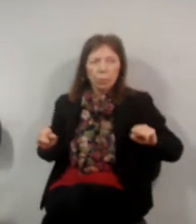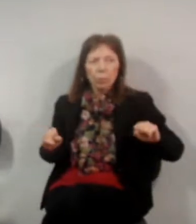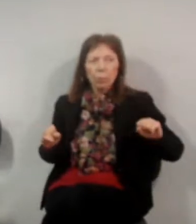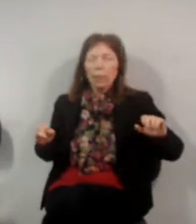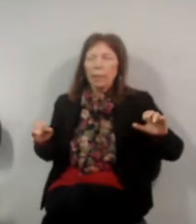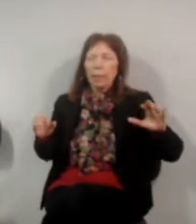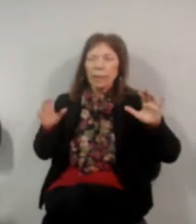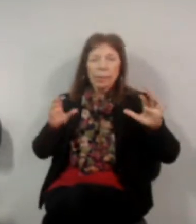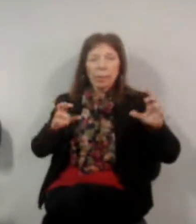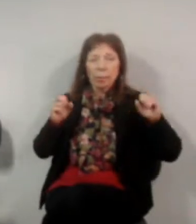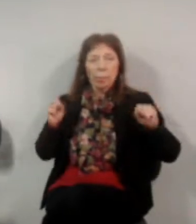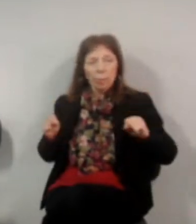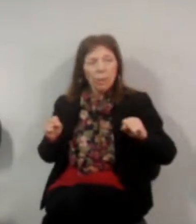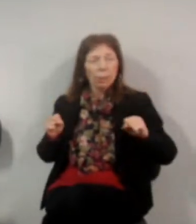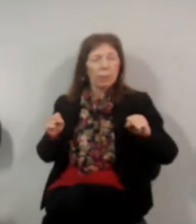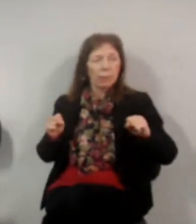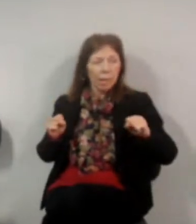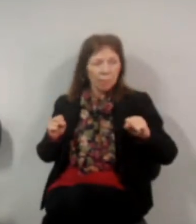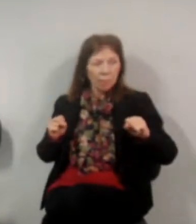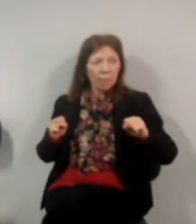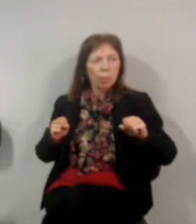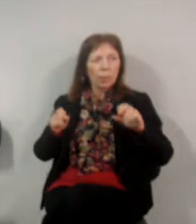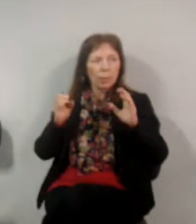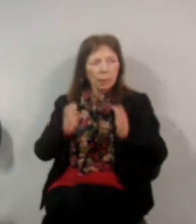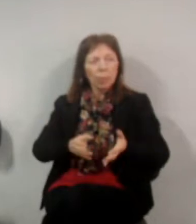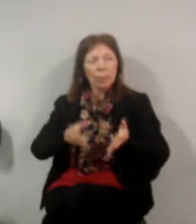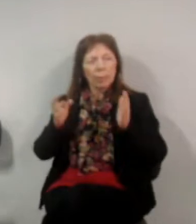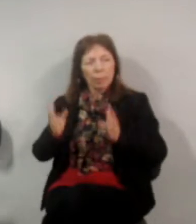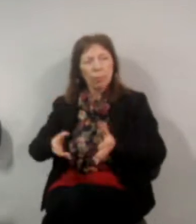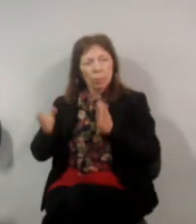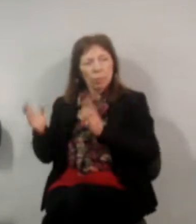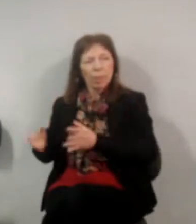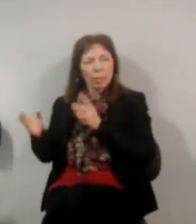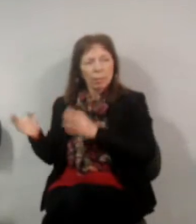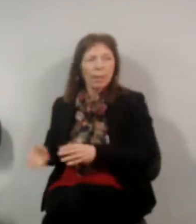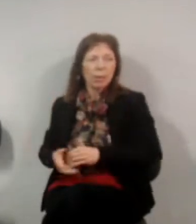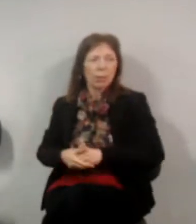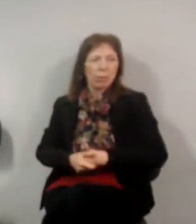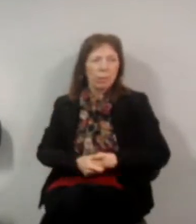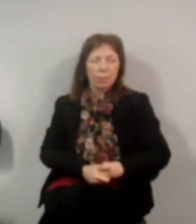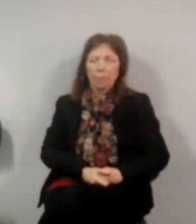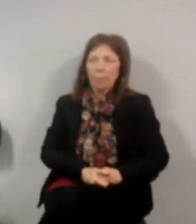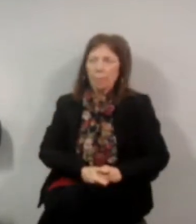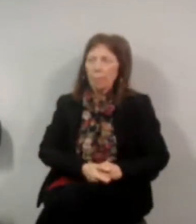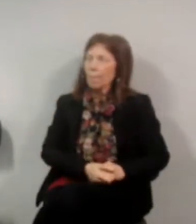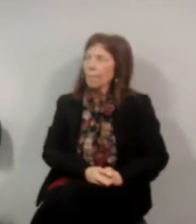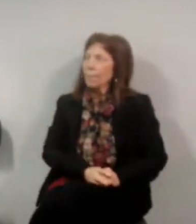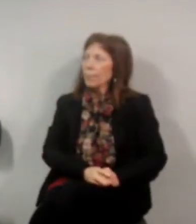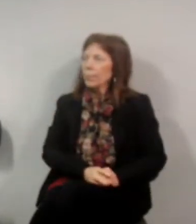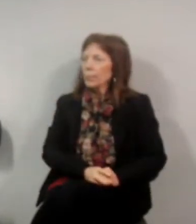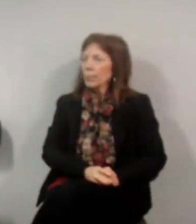por tudo. E aí, às vezes, está obstruído esses NADs. Então, o espelhamento é para desobstruir esses NADs. Primeiro você identifica se